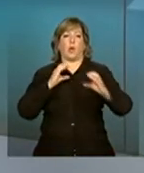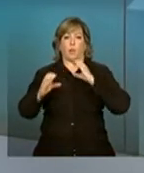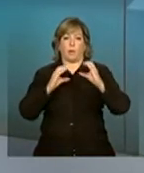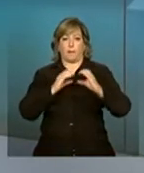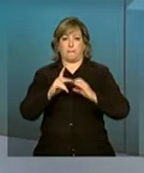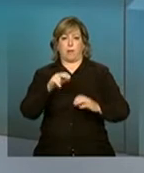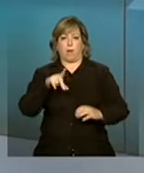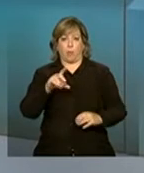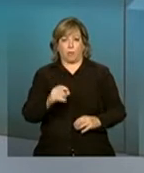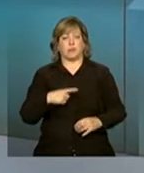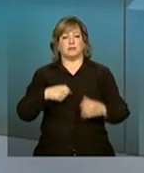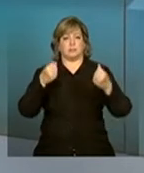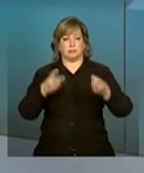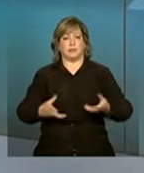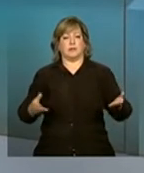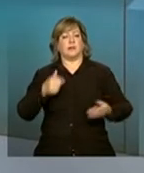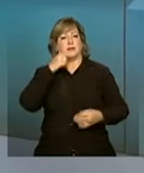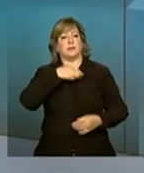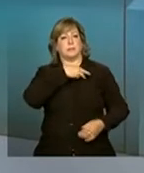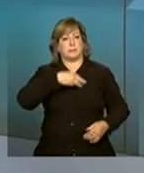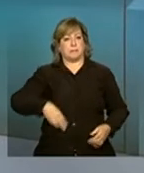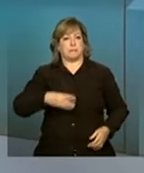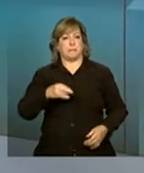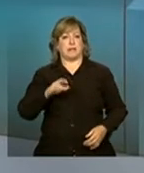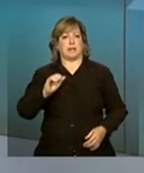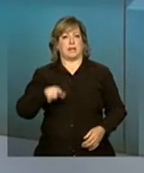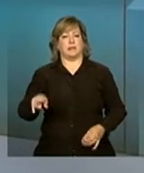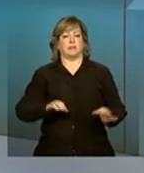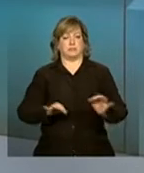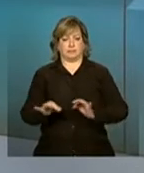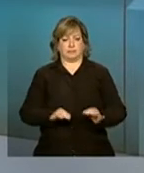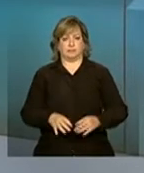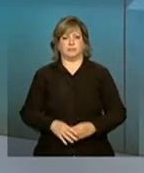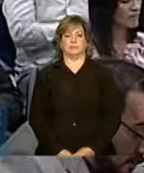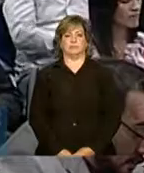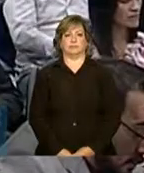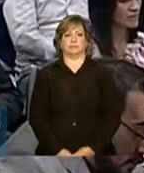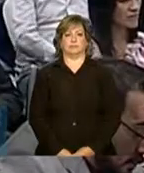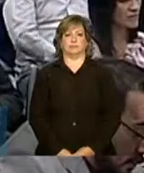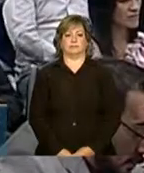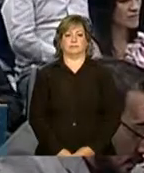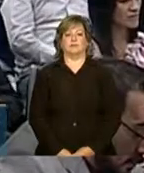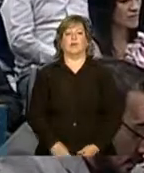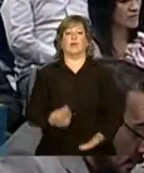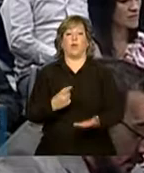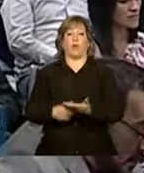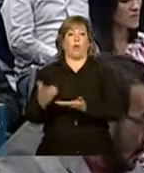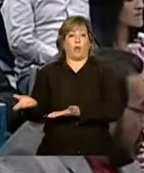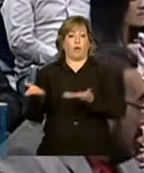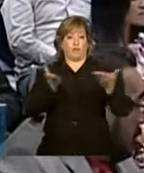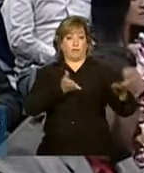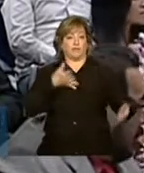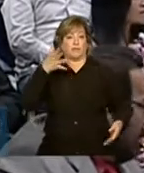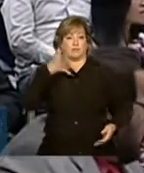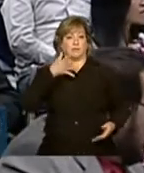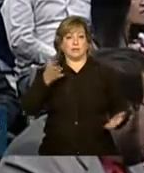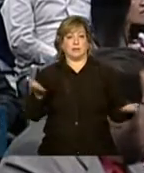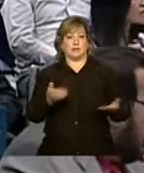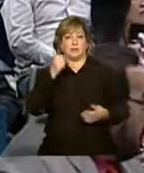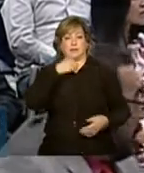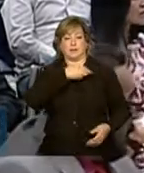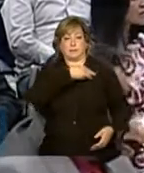Comunicações Paulo Bernardo e pela ministra do planejamento Miriam Belchior convidamos para fazer o uso da palavra